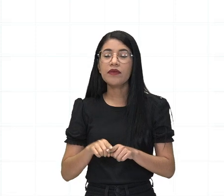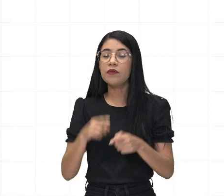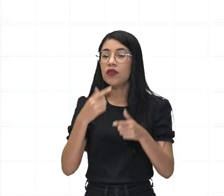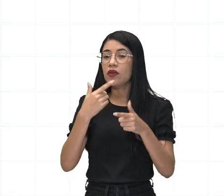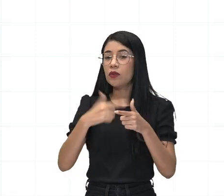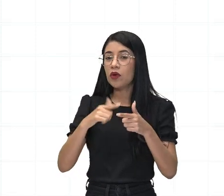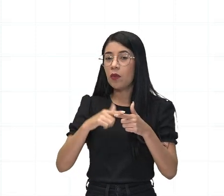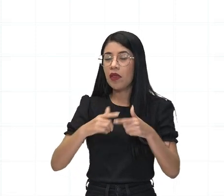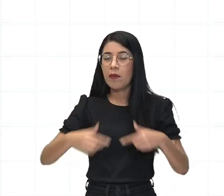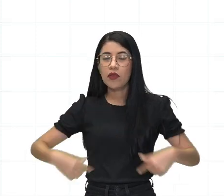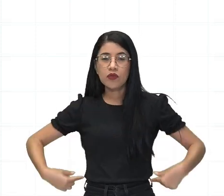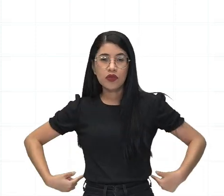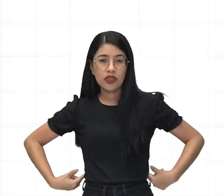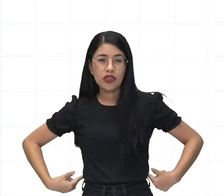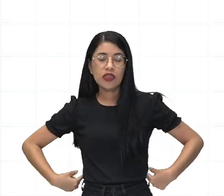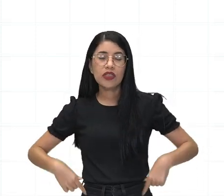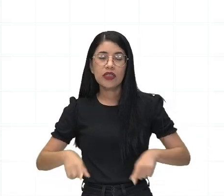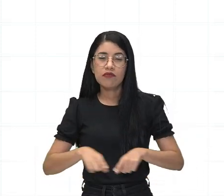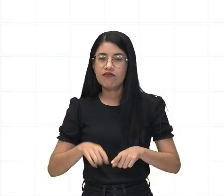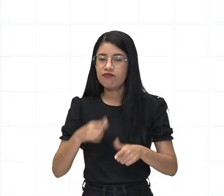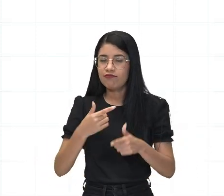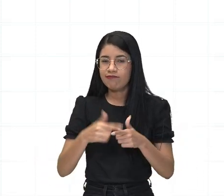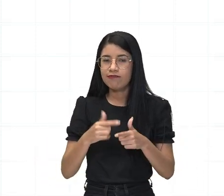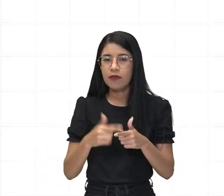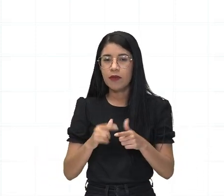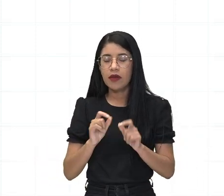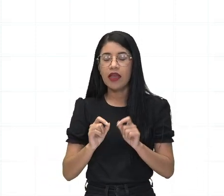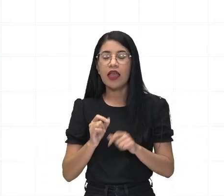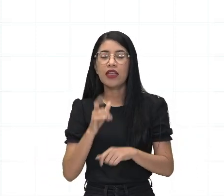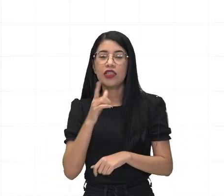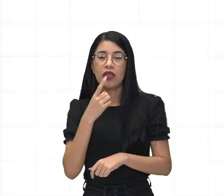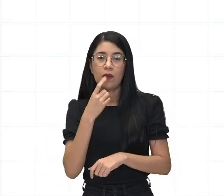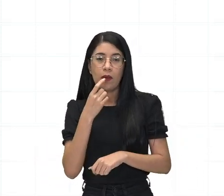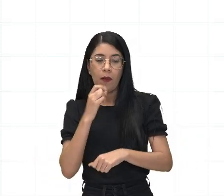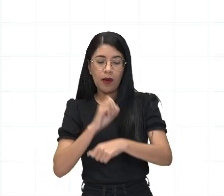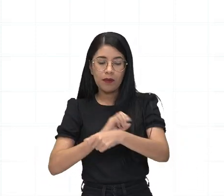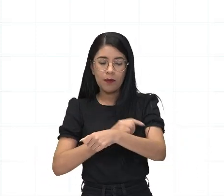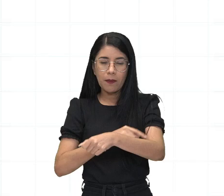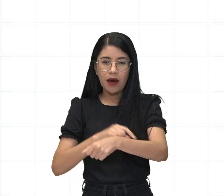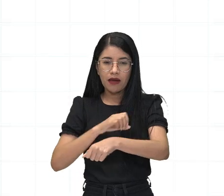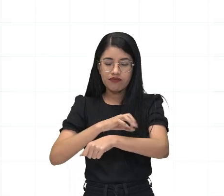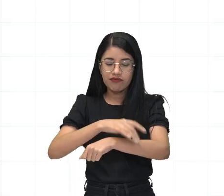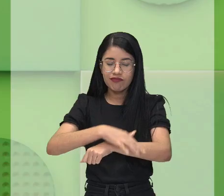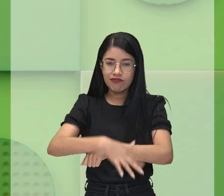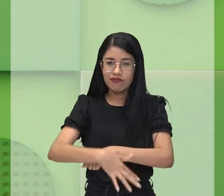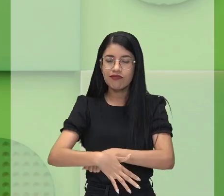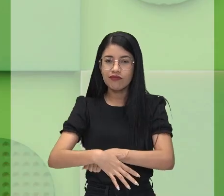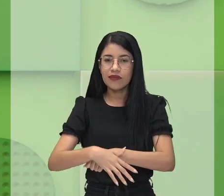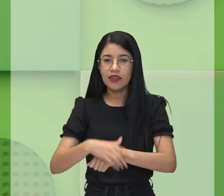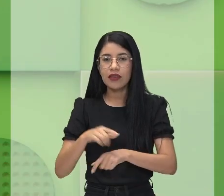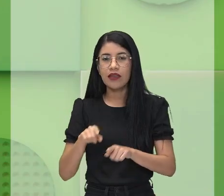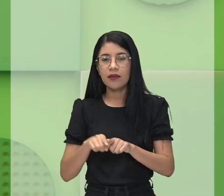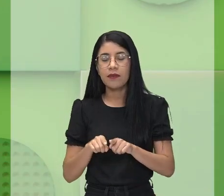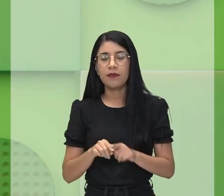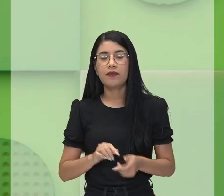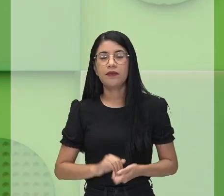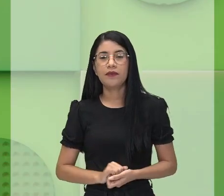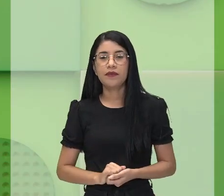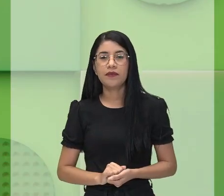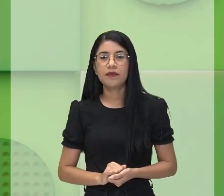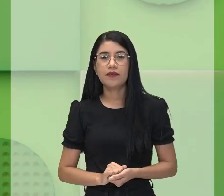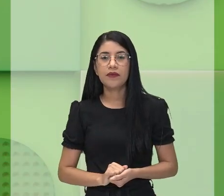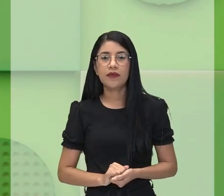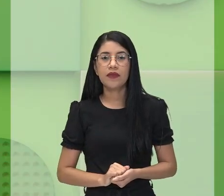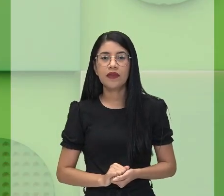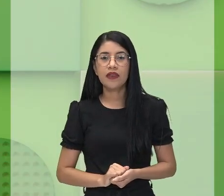Insuficiência renal, problemas, né, nos rins e hemorragias, que é o sangramento sem a coagulação,